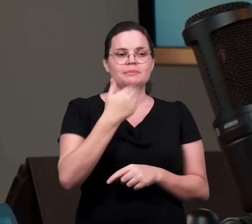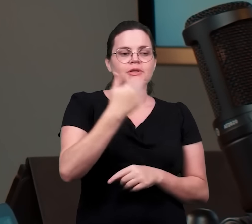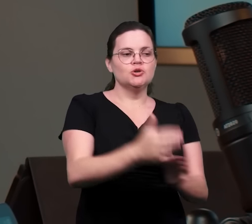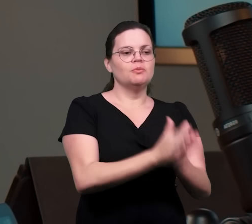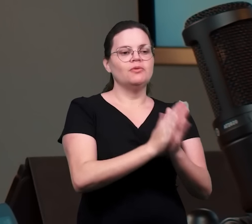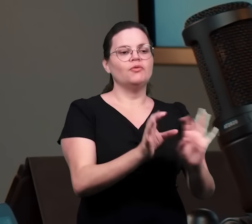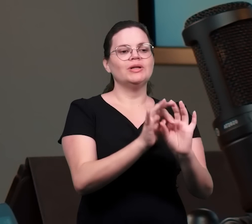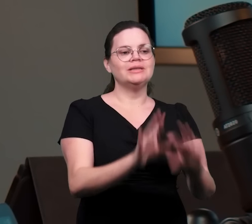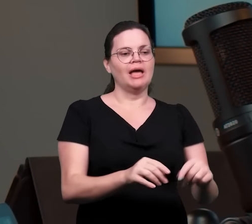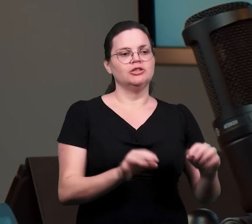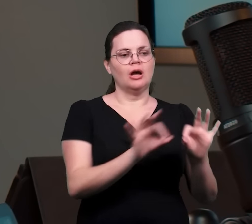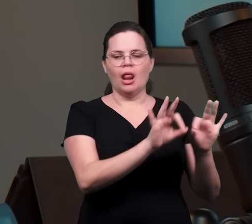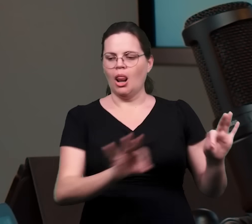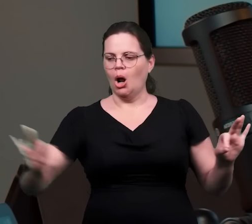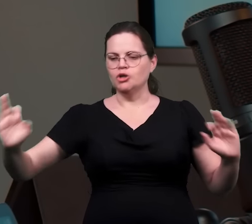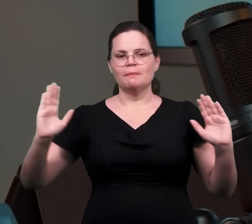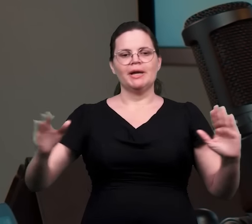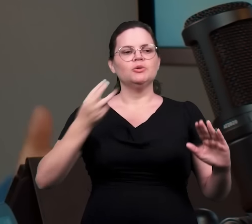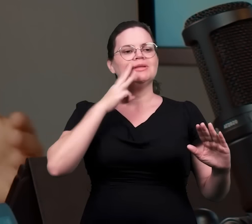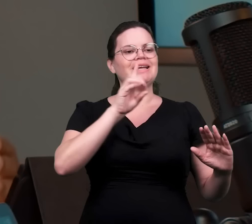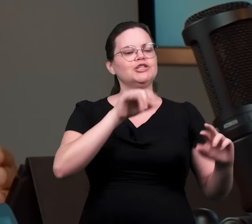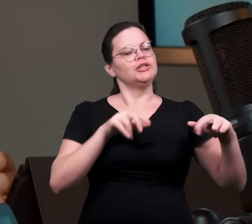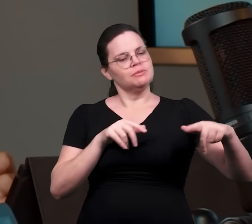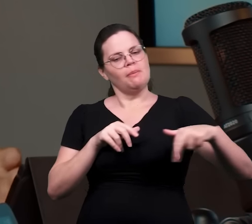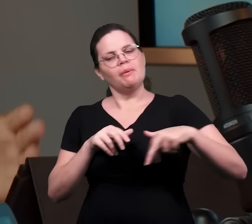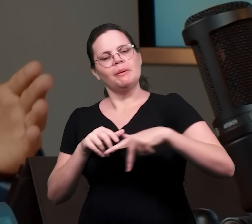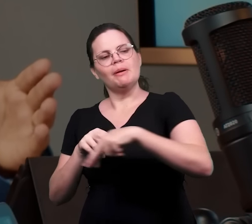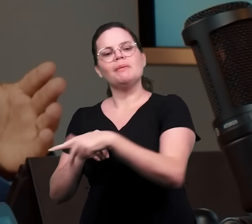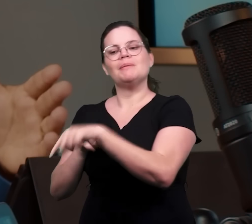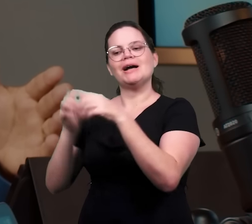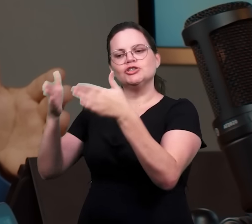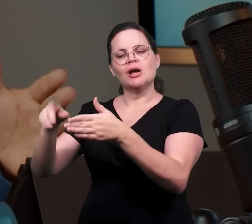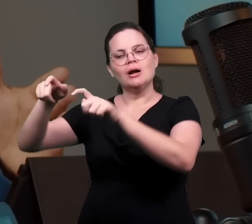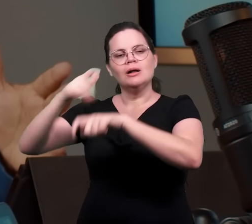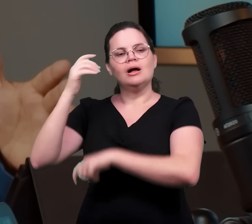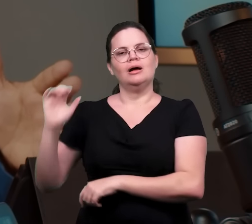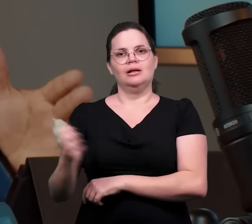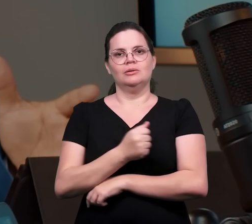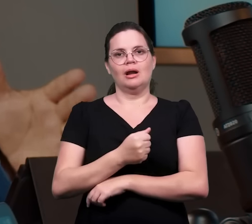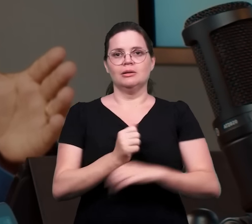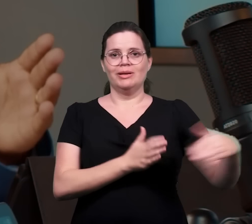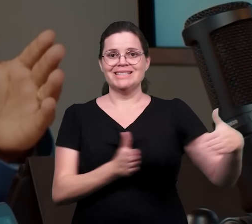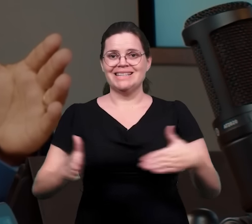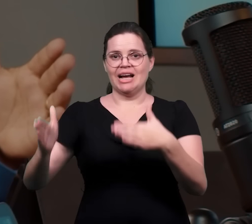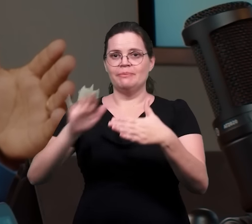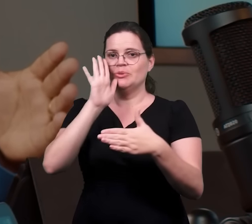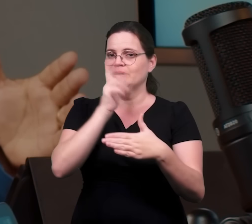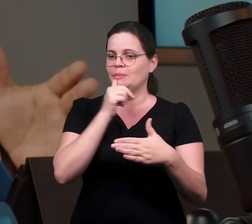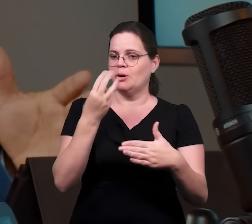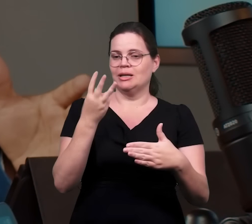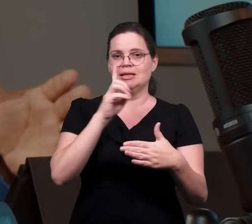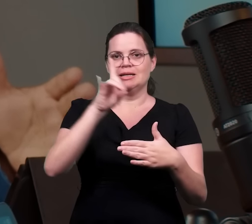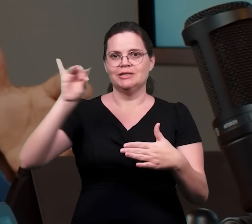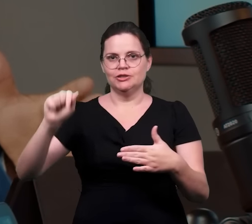né? O Senhor chamou com um propósito, né? Para que o meu povo, o